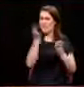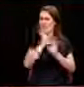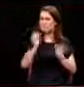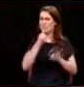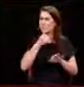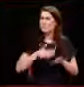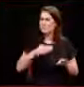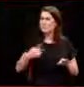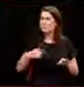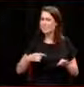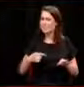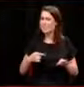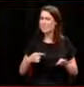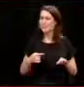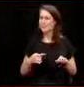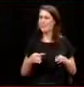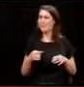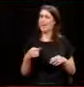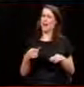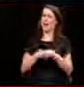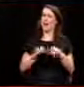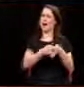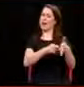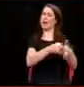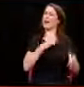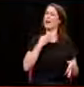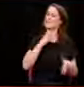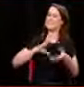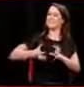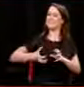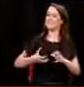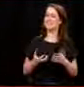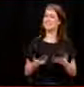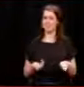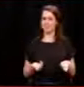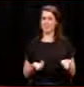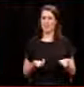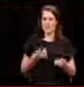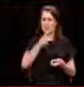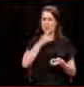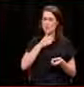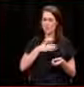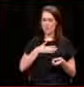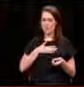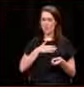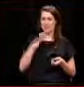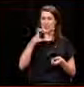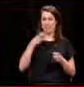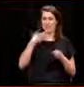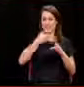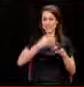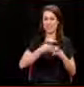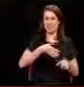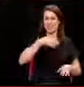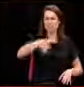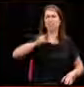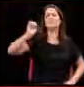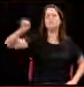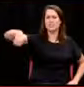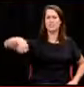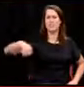desafiar a crise. Também aqui o Benfica desafia a crise, porque o Benfica é daqueles clientes, entre aspas, que diz sim, vamos